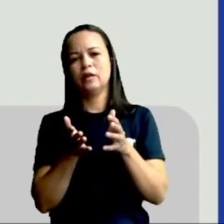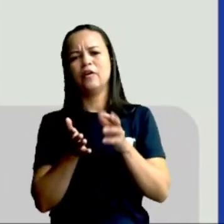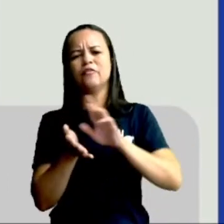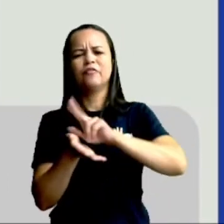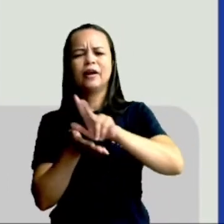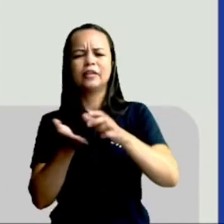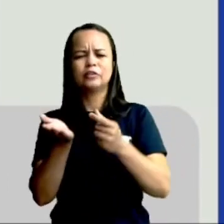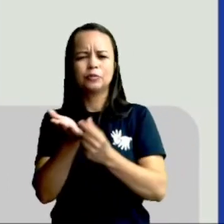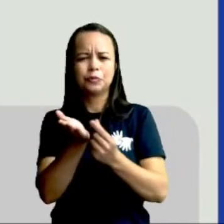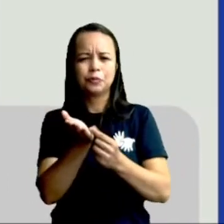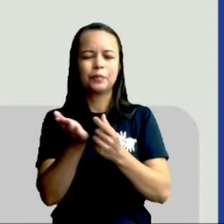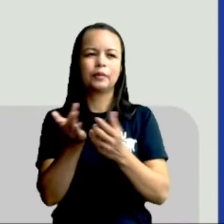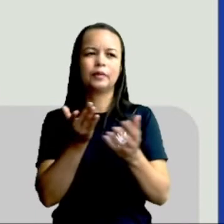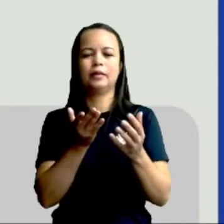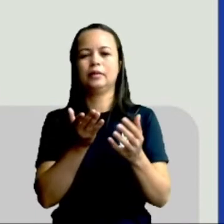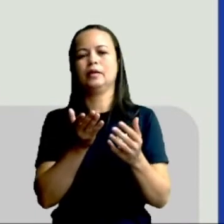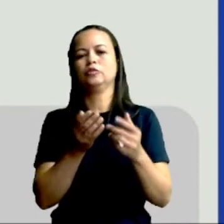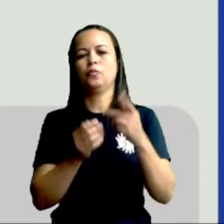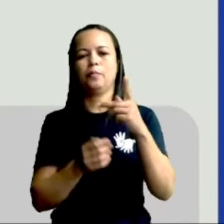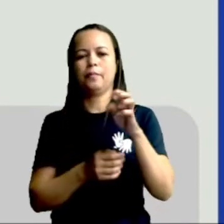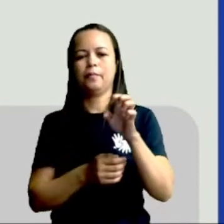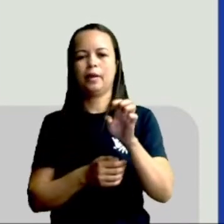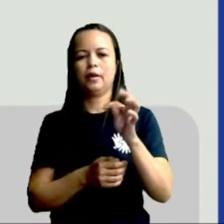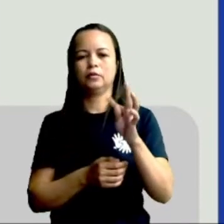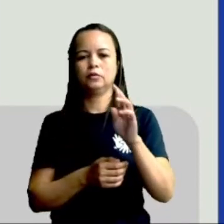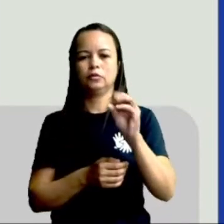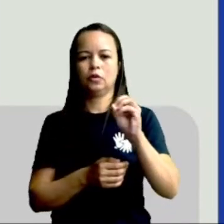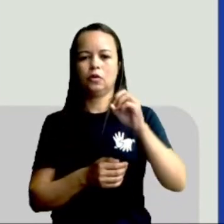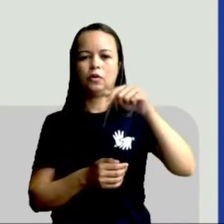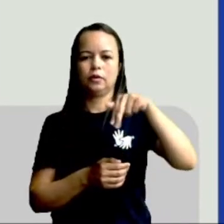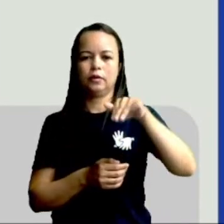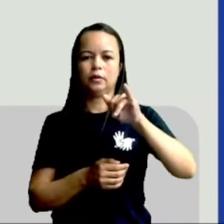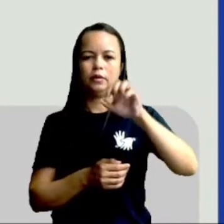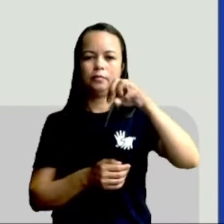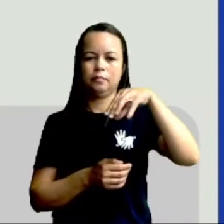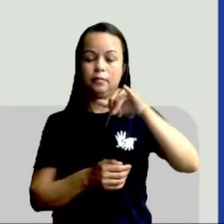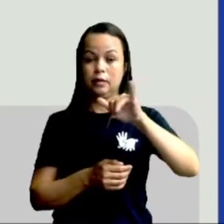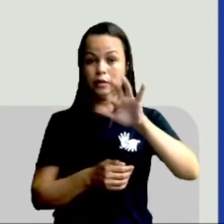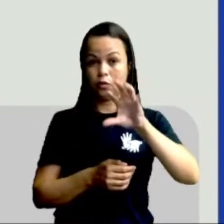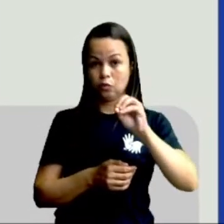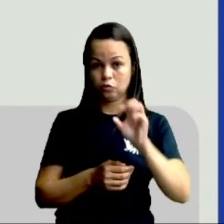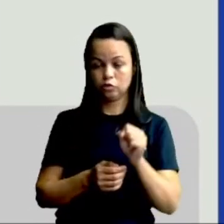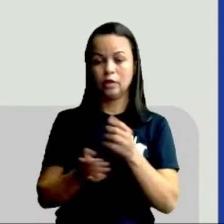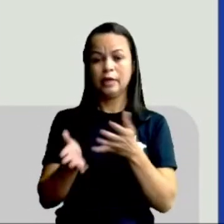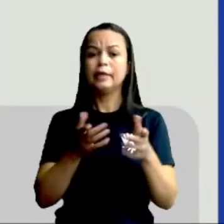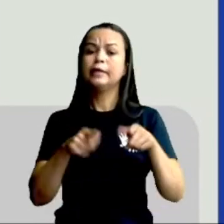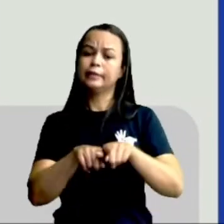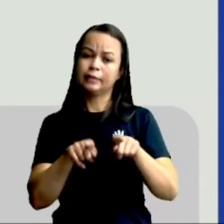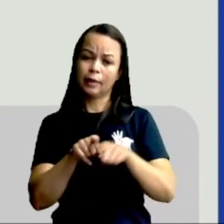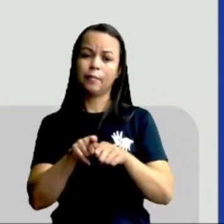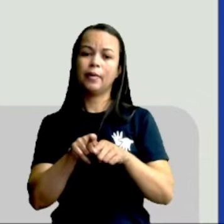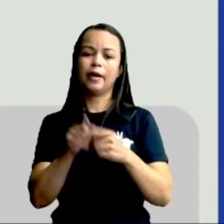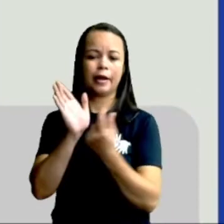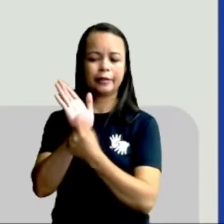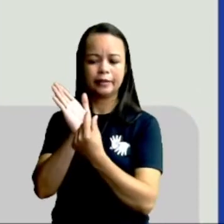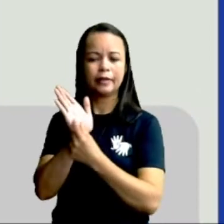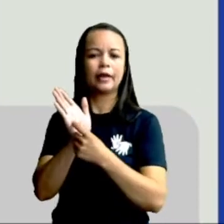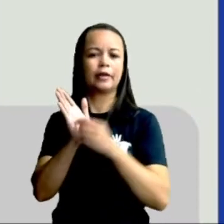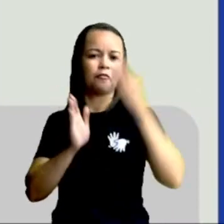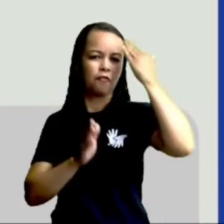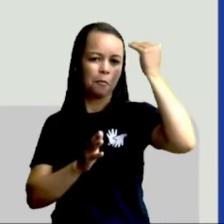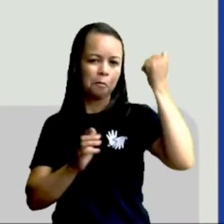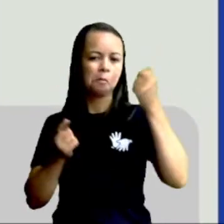produtos petroquímicos, além de marcas e de etiquetas famosas, calçados de couro e de